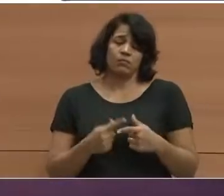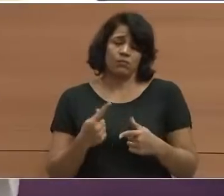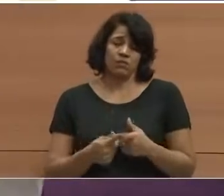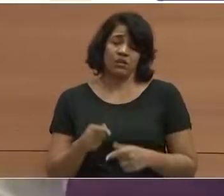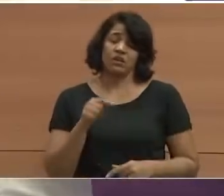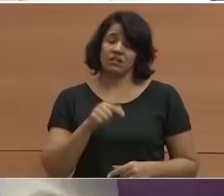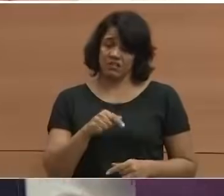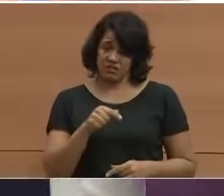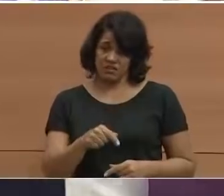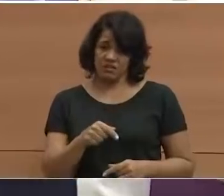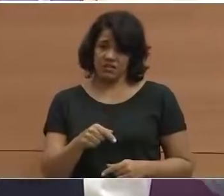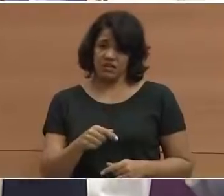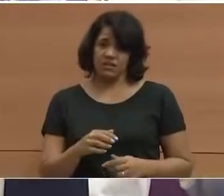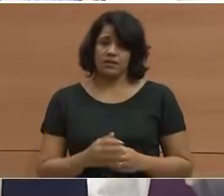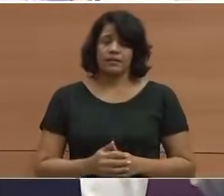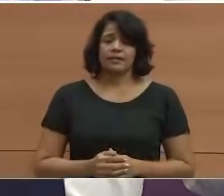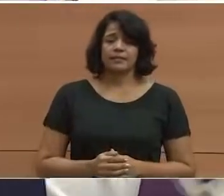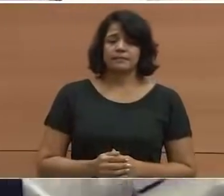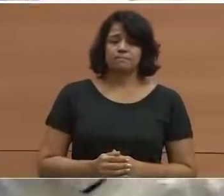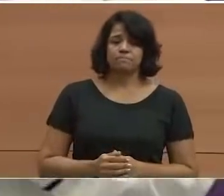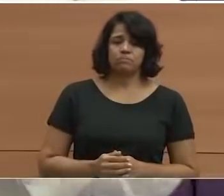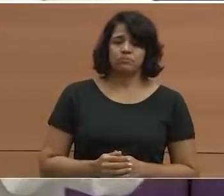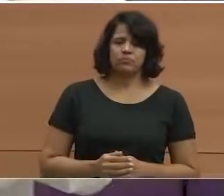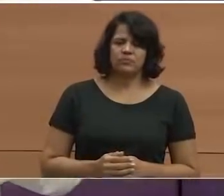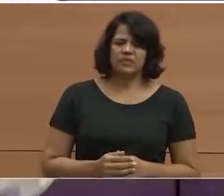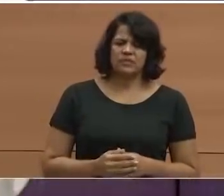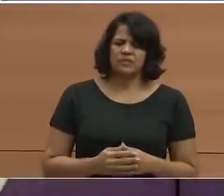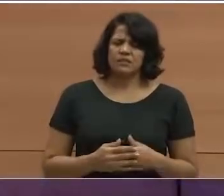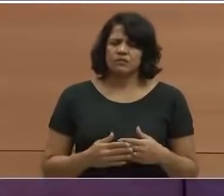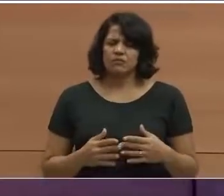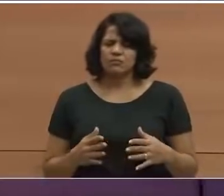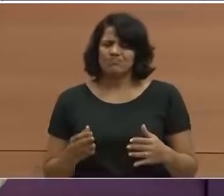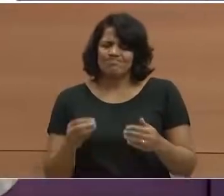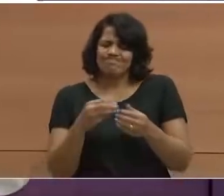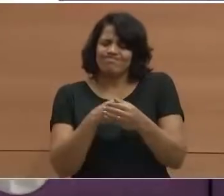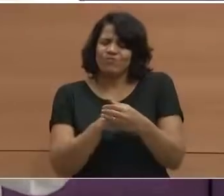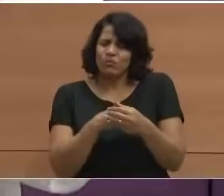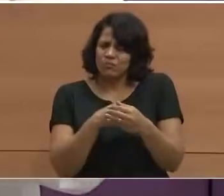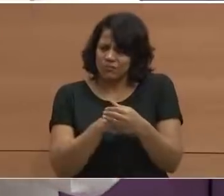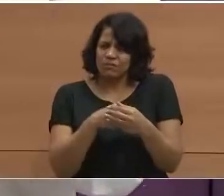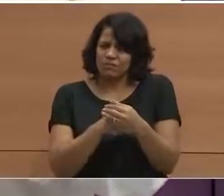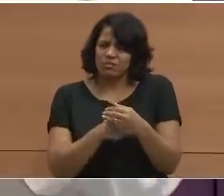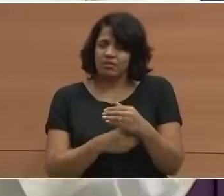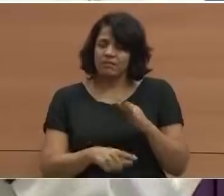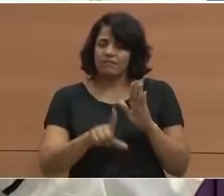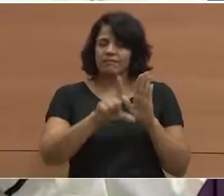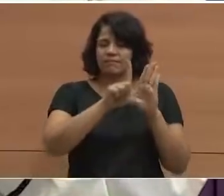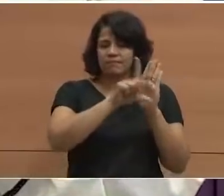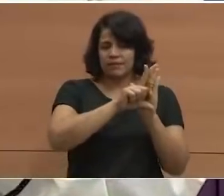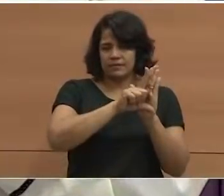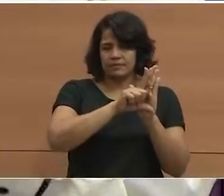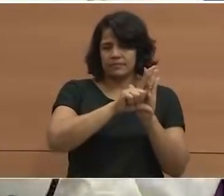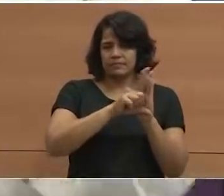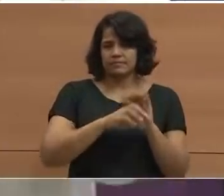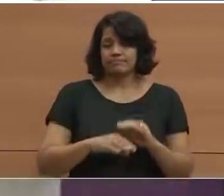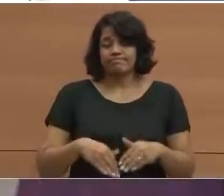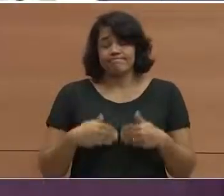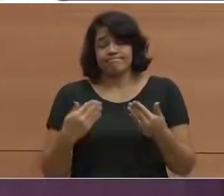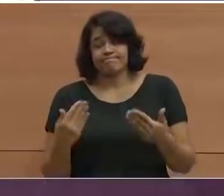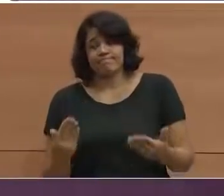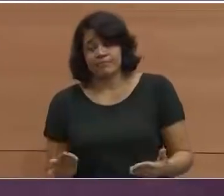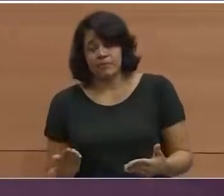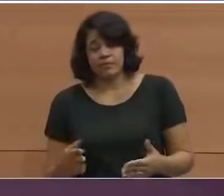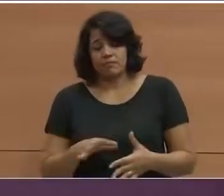mais flexível, ele era menos radical. Então ele tornou-se pouco a pouco líder. E quando